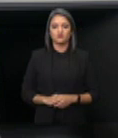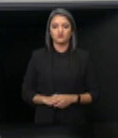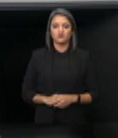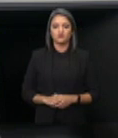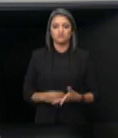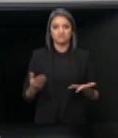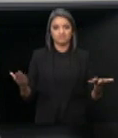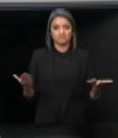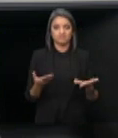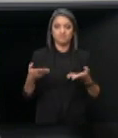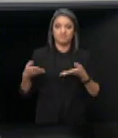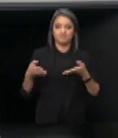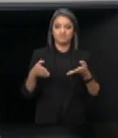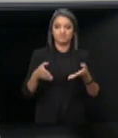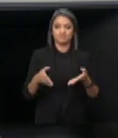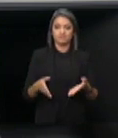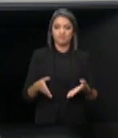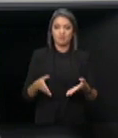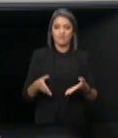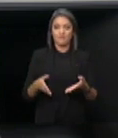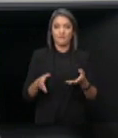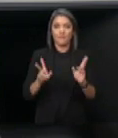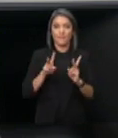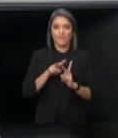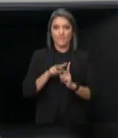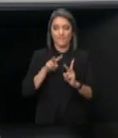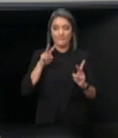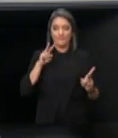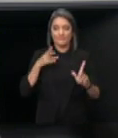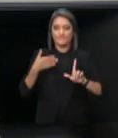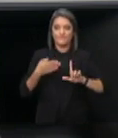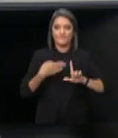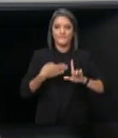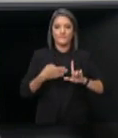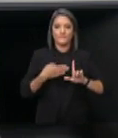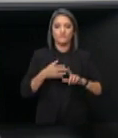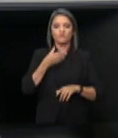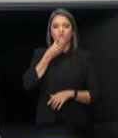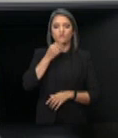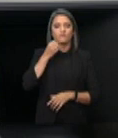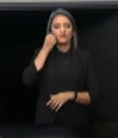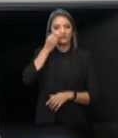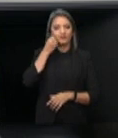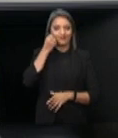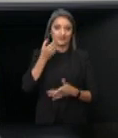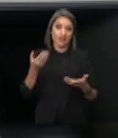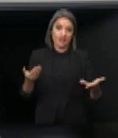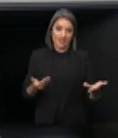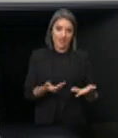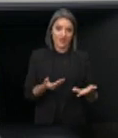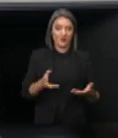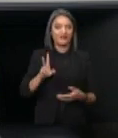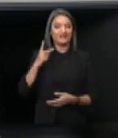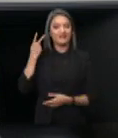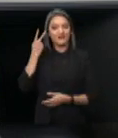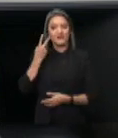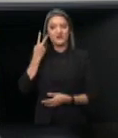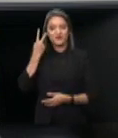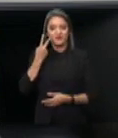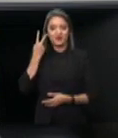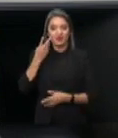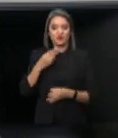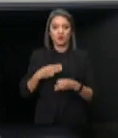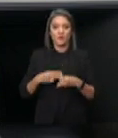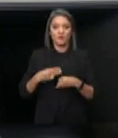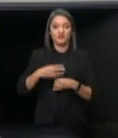agora para participar no no virtual o nosso sempre Senador hoje vereador do Município